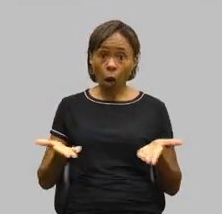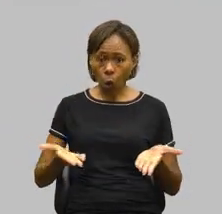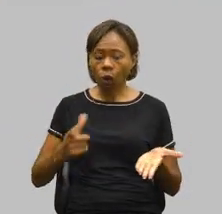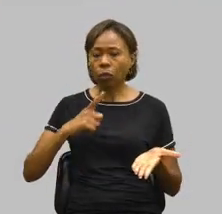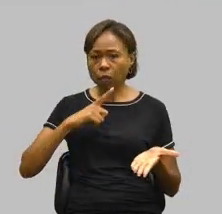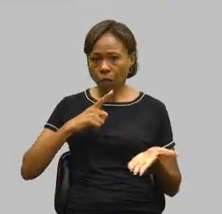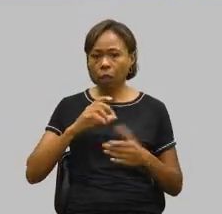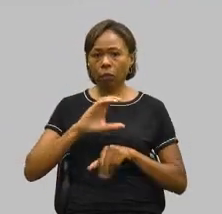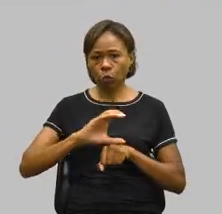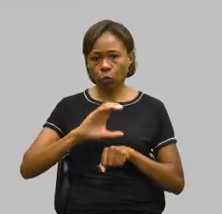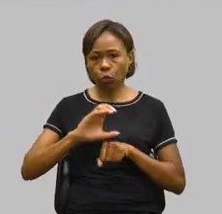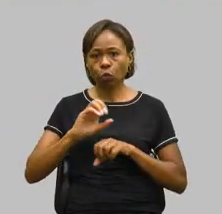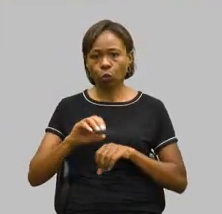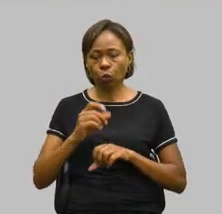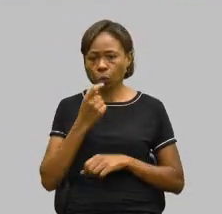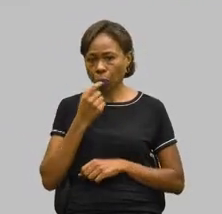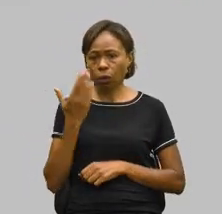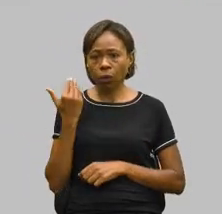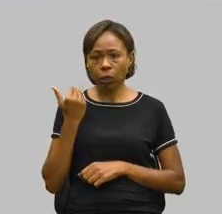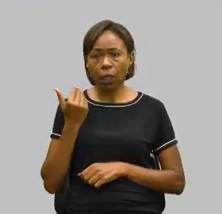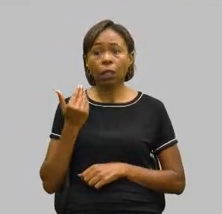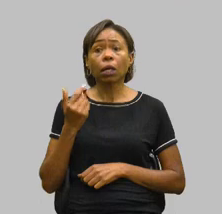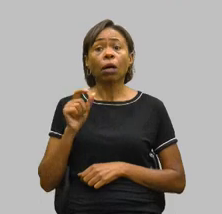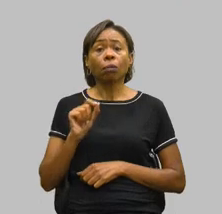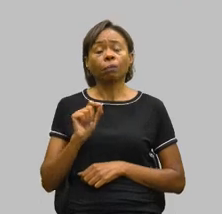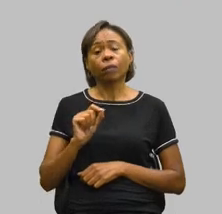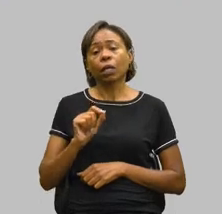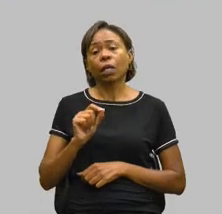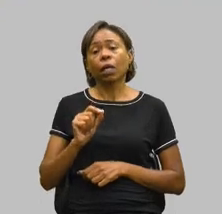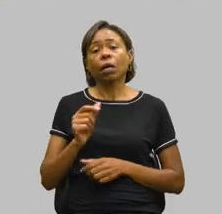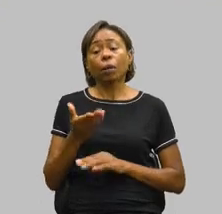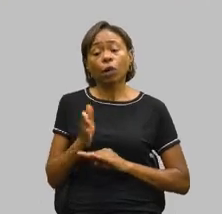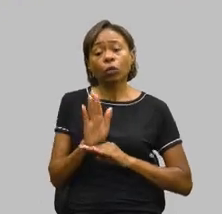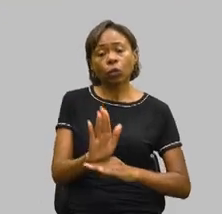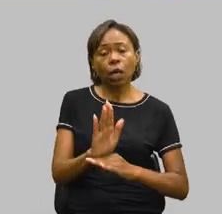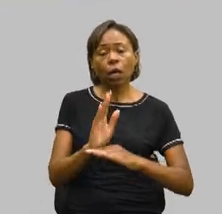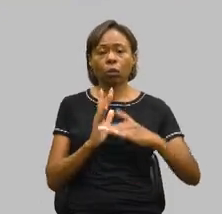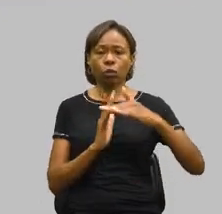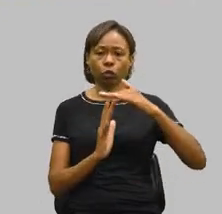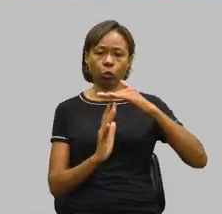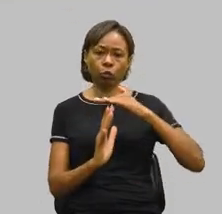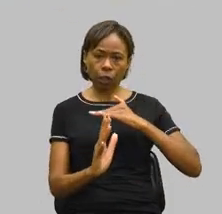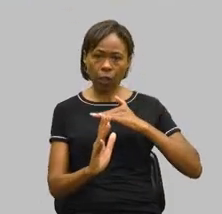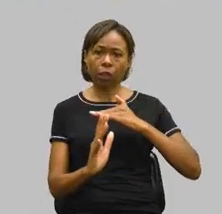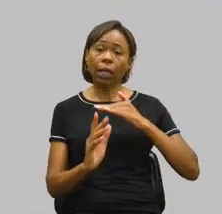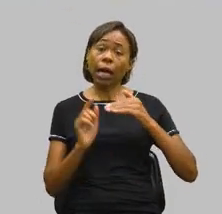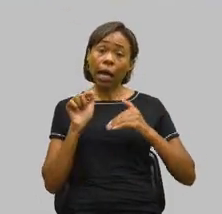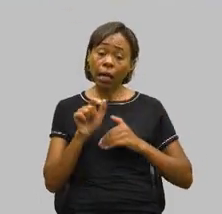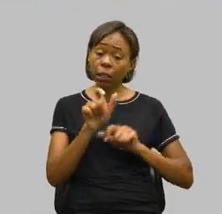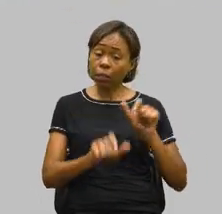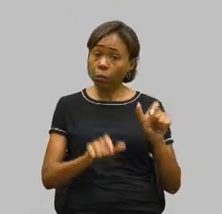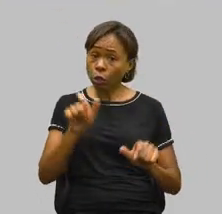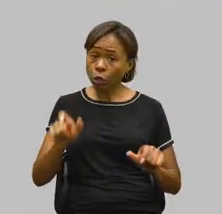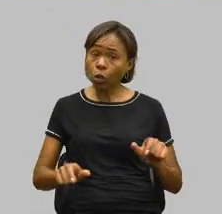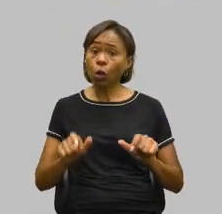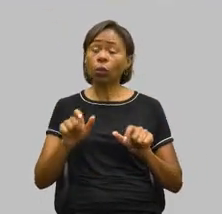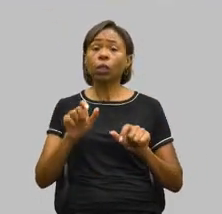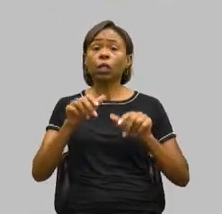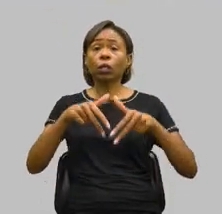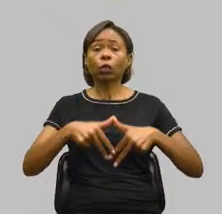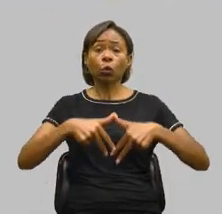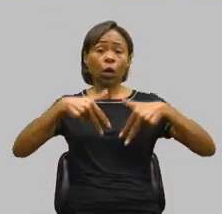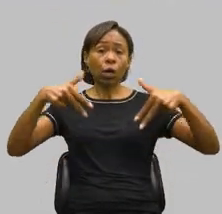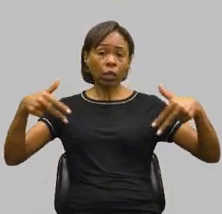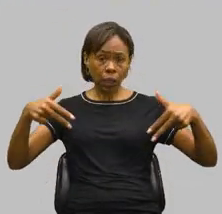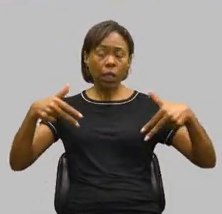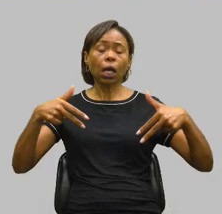eh recentemente para poder acolher as pessoas migrantes e as pessoas migrantes da etnia varao que está